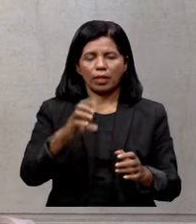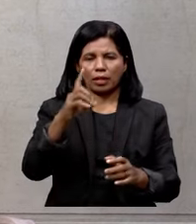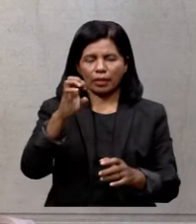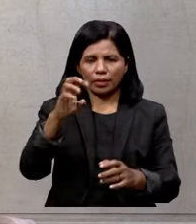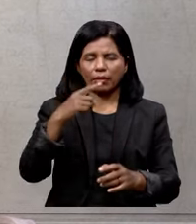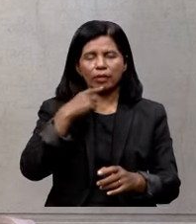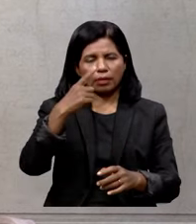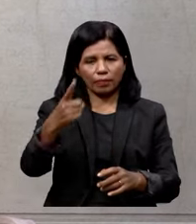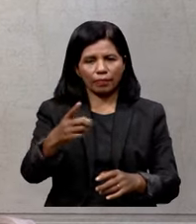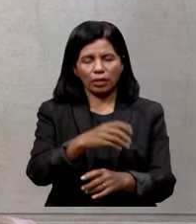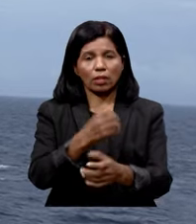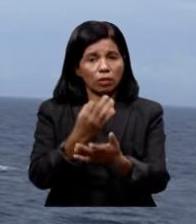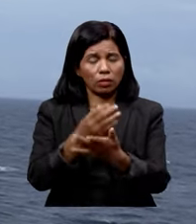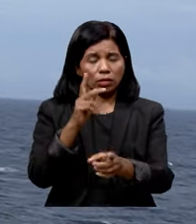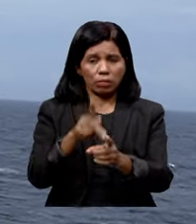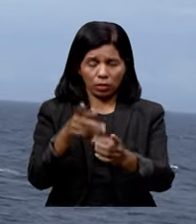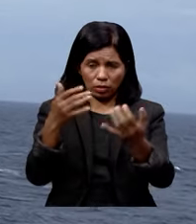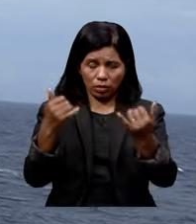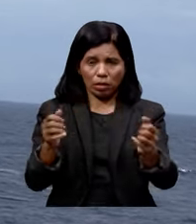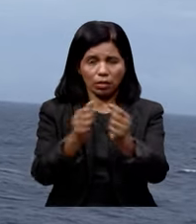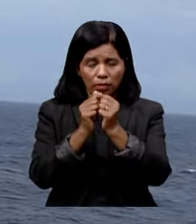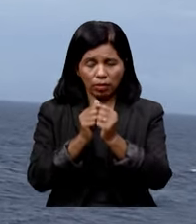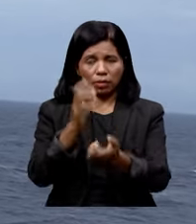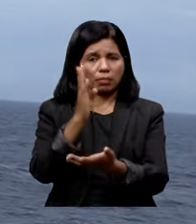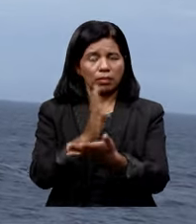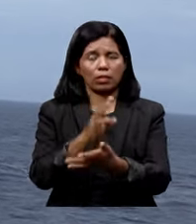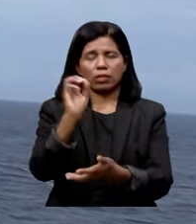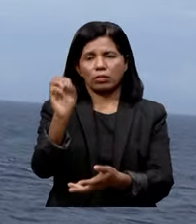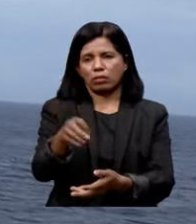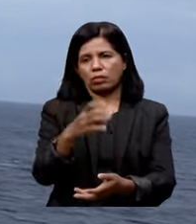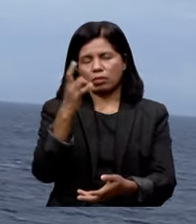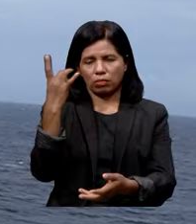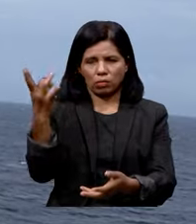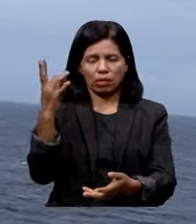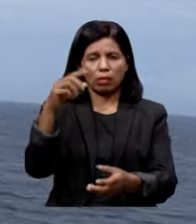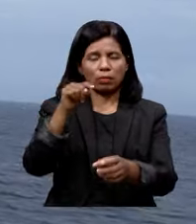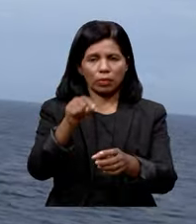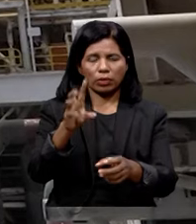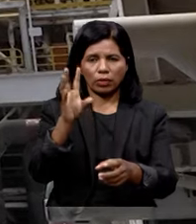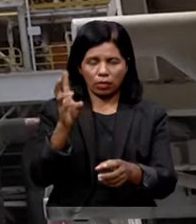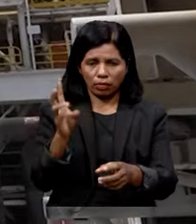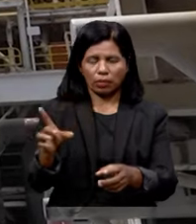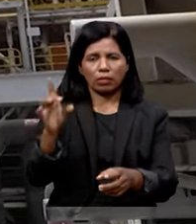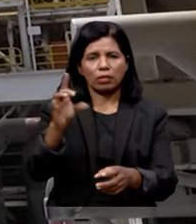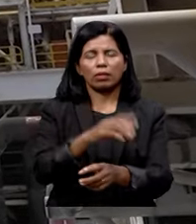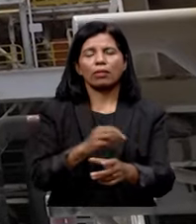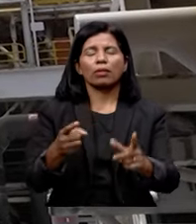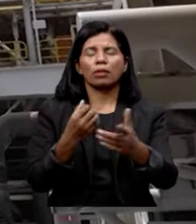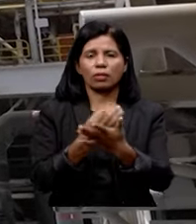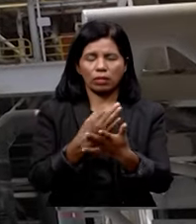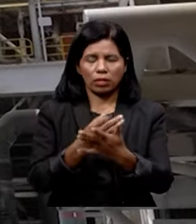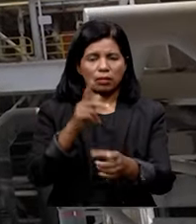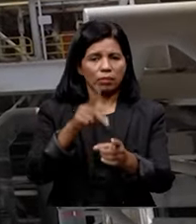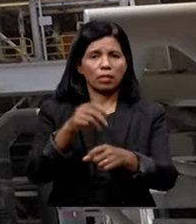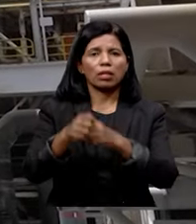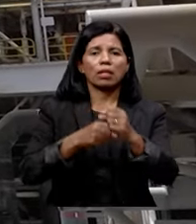Satutan, balanço fundo minerai de Daunê, a muito bilhão salu ressinualo ponto ne nulo ressinualo, retorno fundo minerai